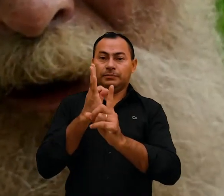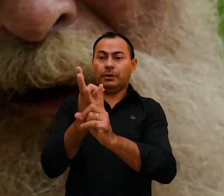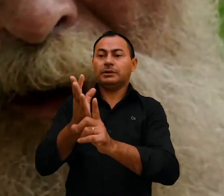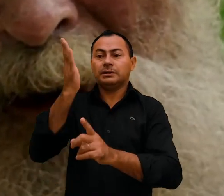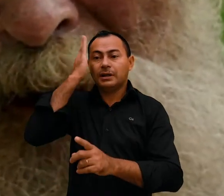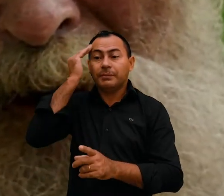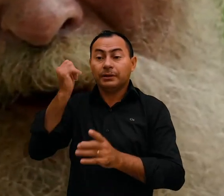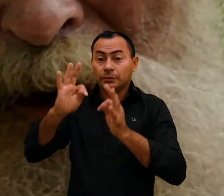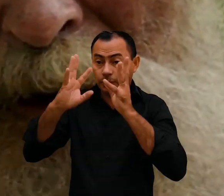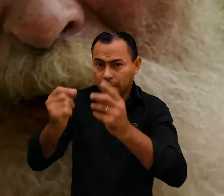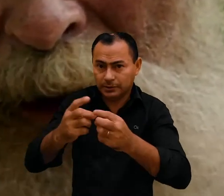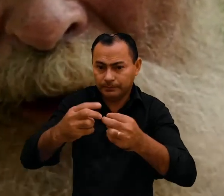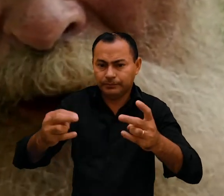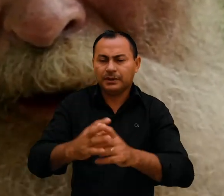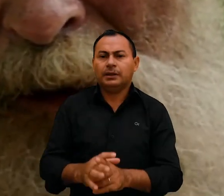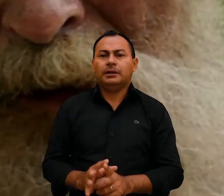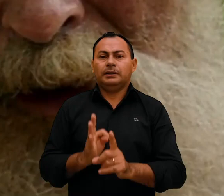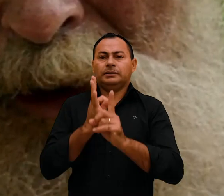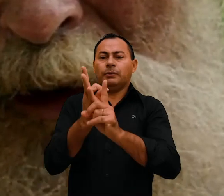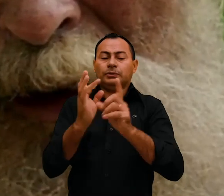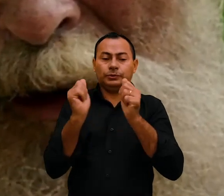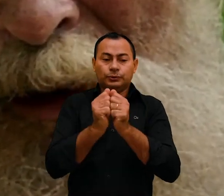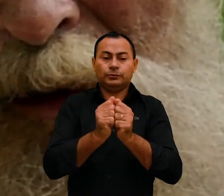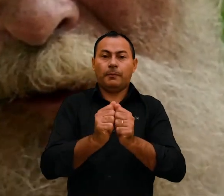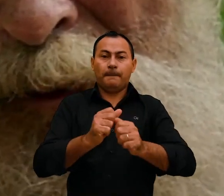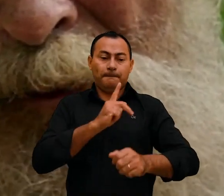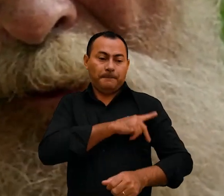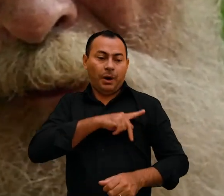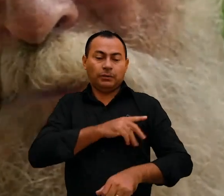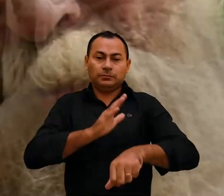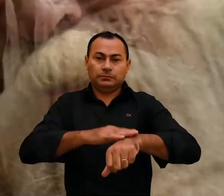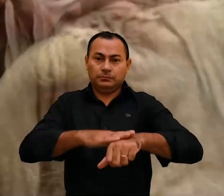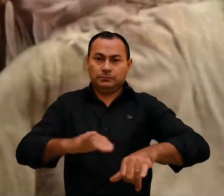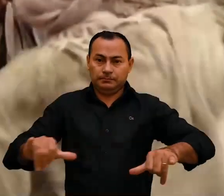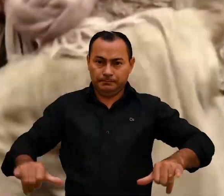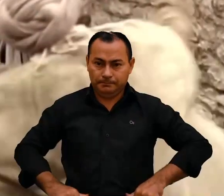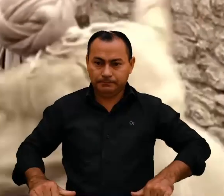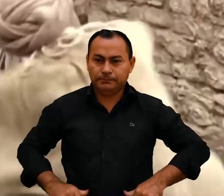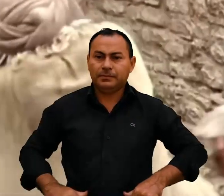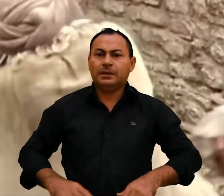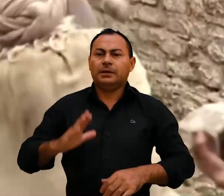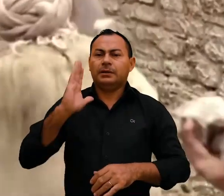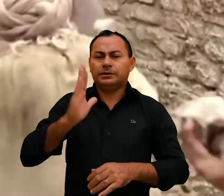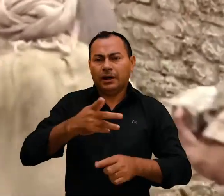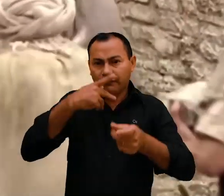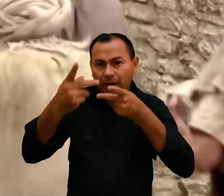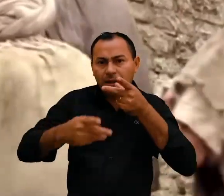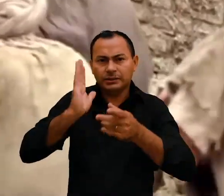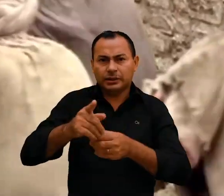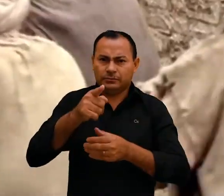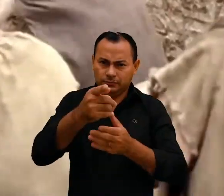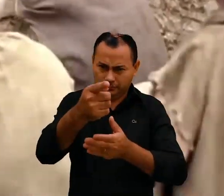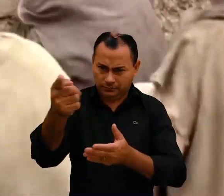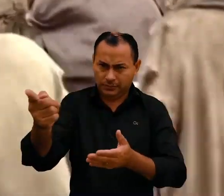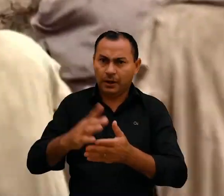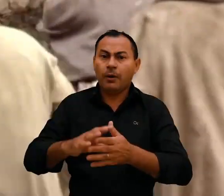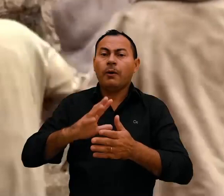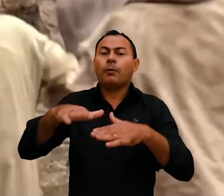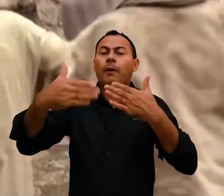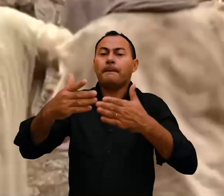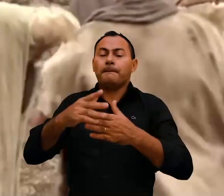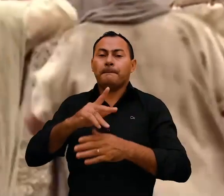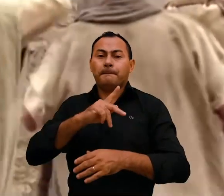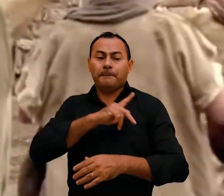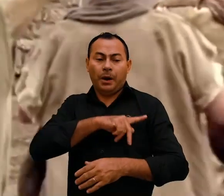como Timóteo ficou sabendo tudo isso Timóteo estava com Paulo no momento de Sofrimento já comentei com você